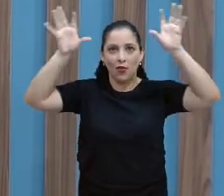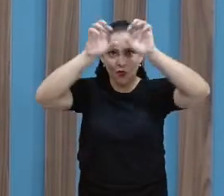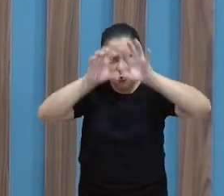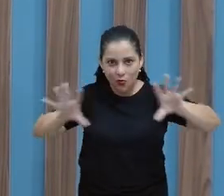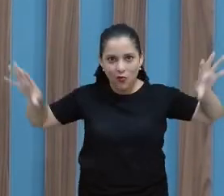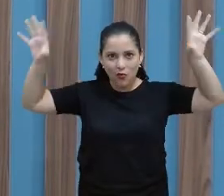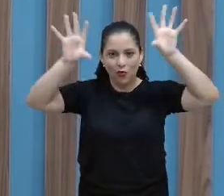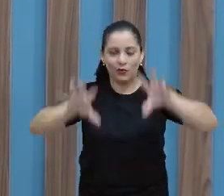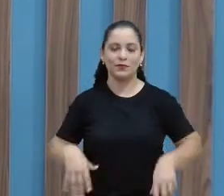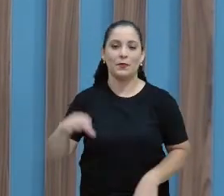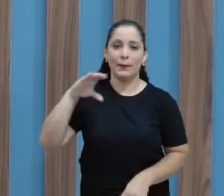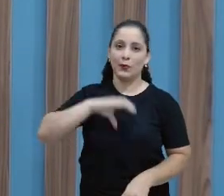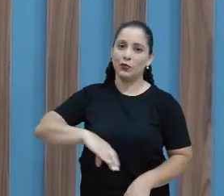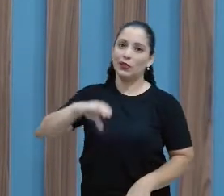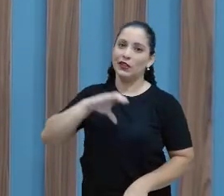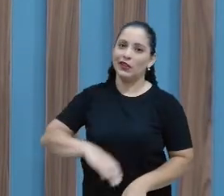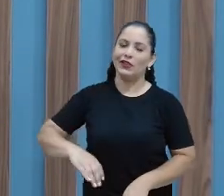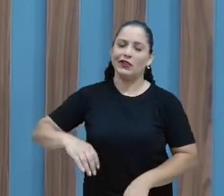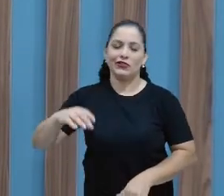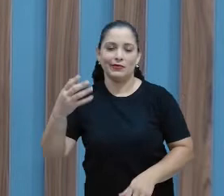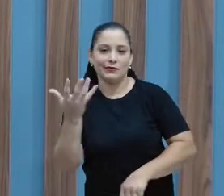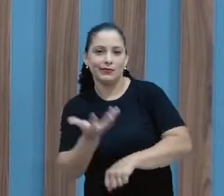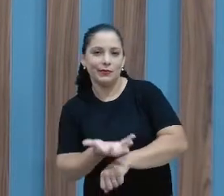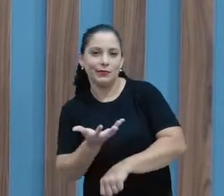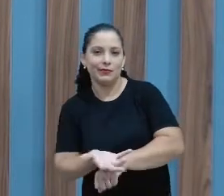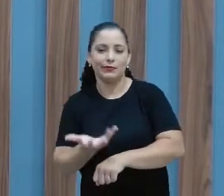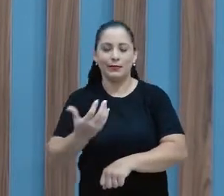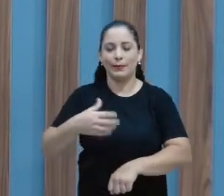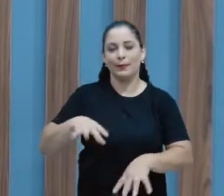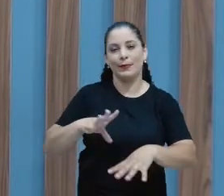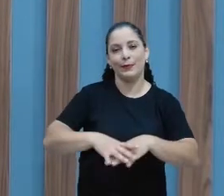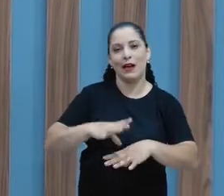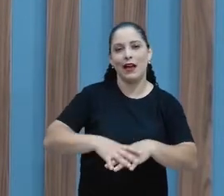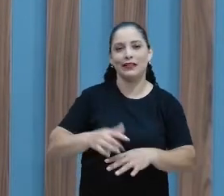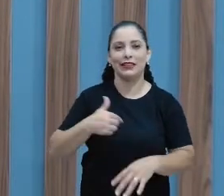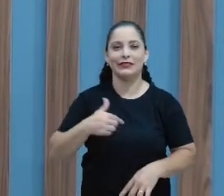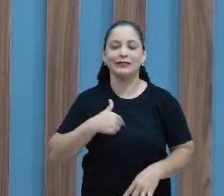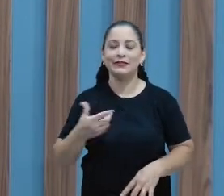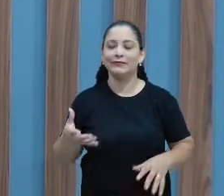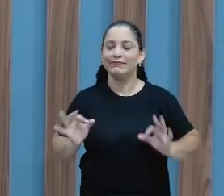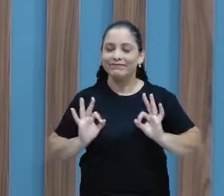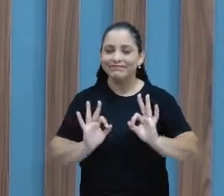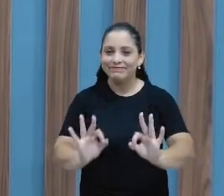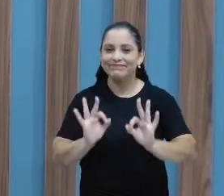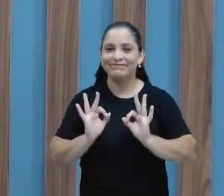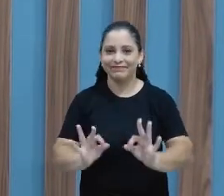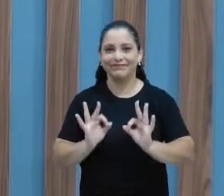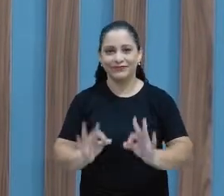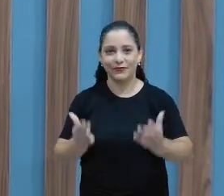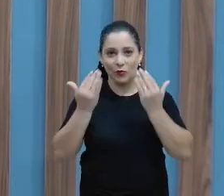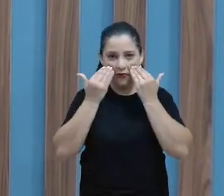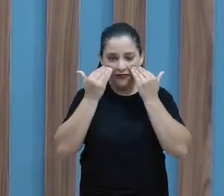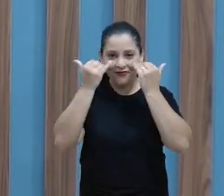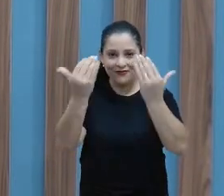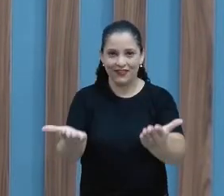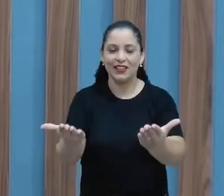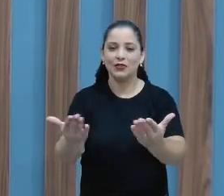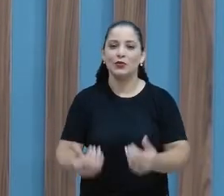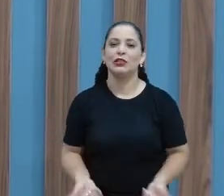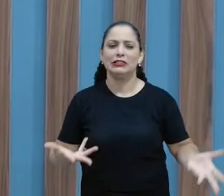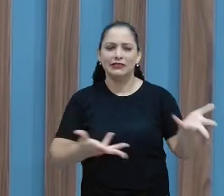mas de português. E é fantástico, assim, eu estou realmente revendo a questão